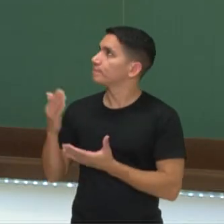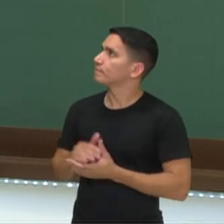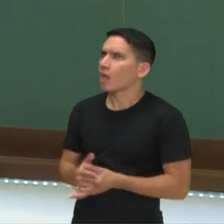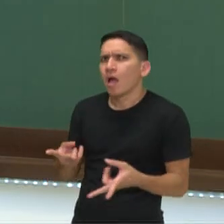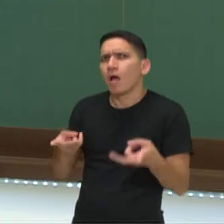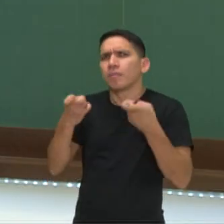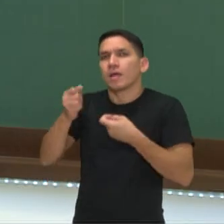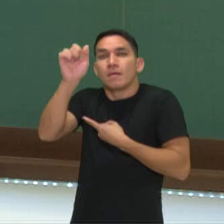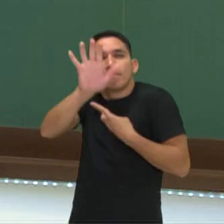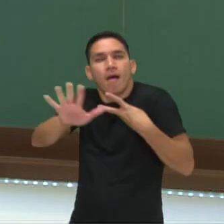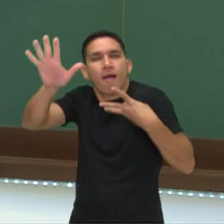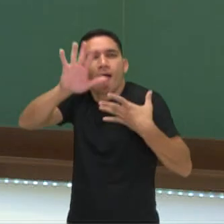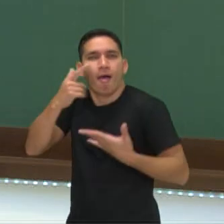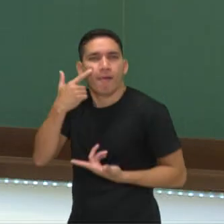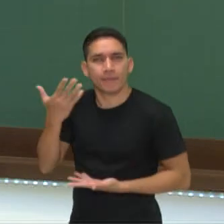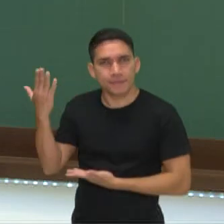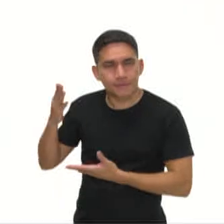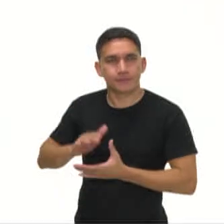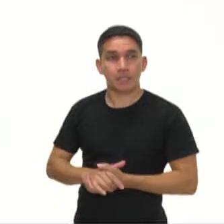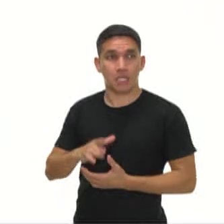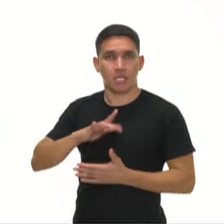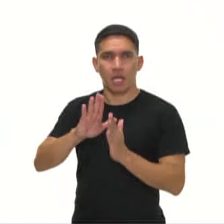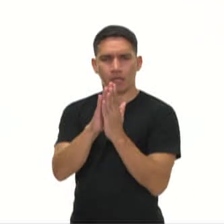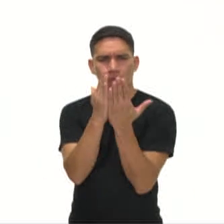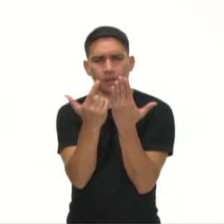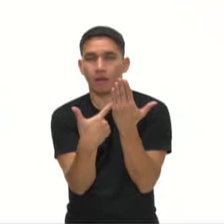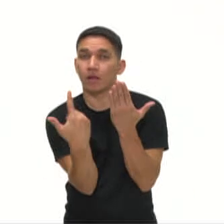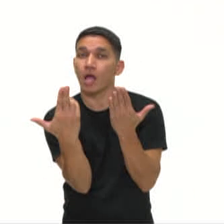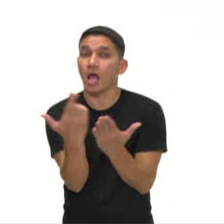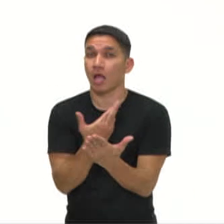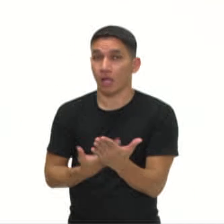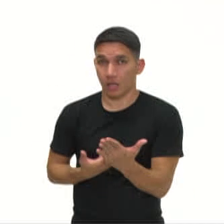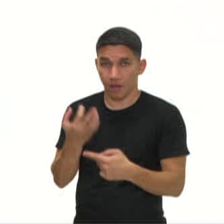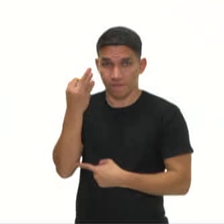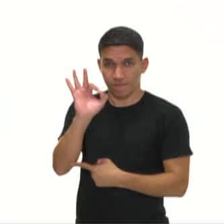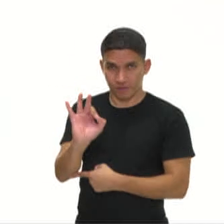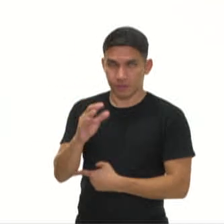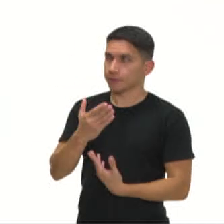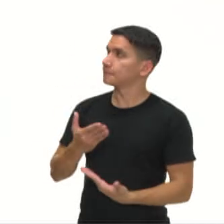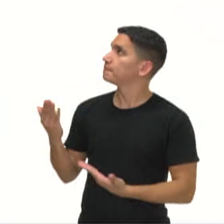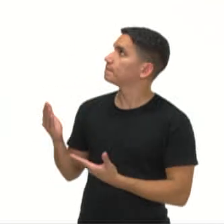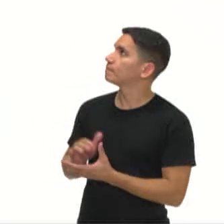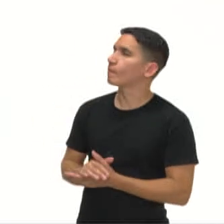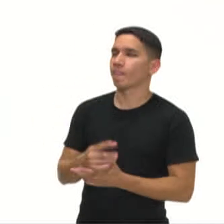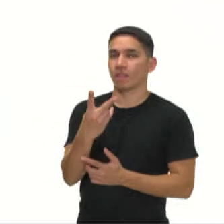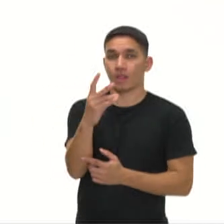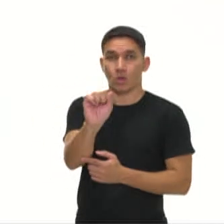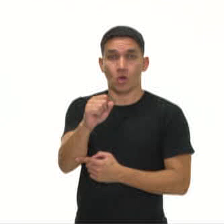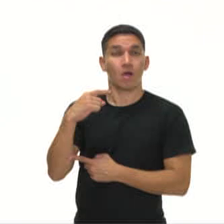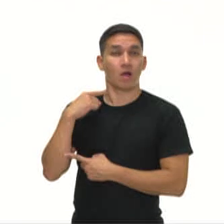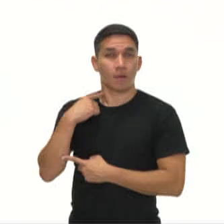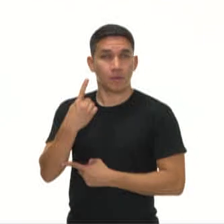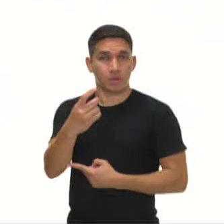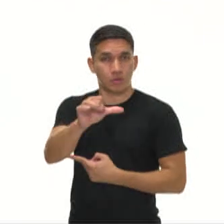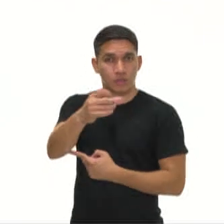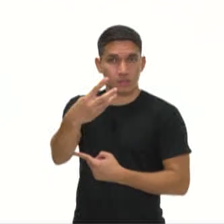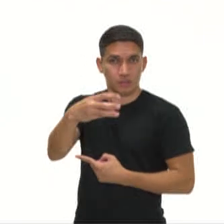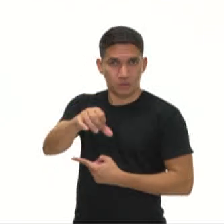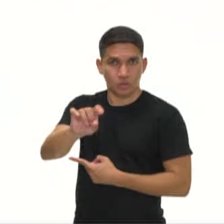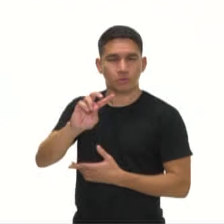bem essa imagem, essa capa da revista francesa Le Rire, de 28 de abril de